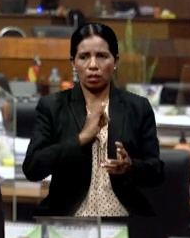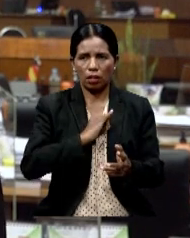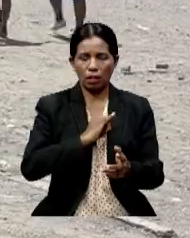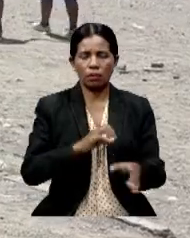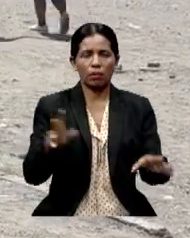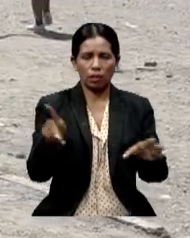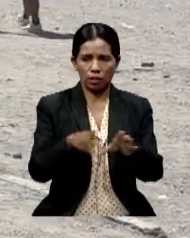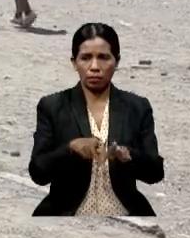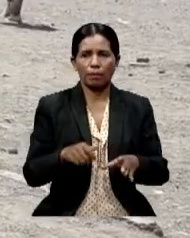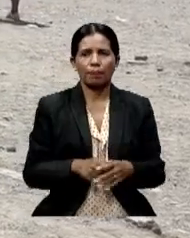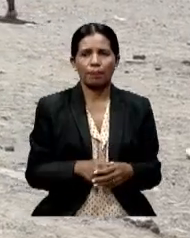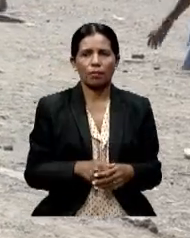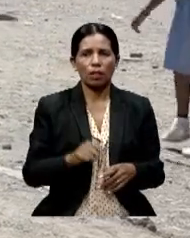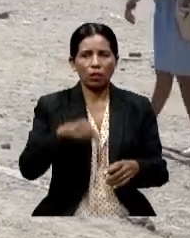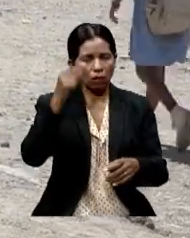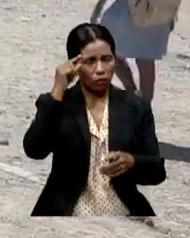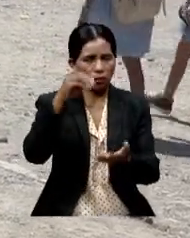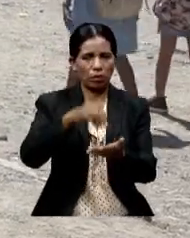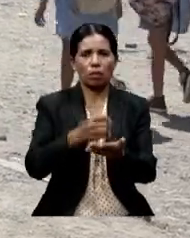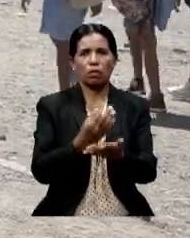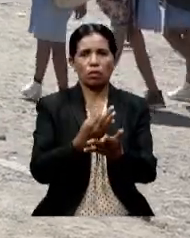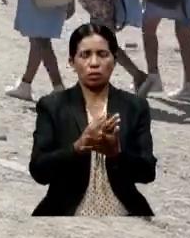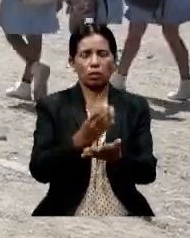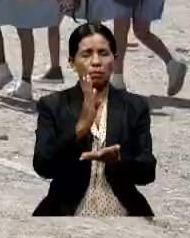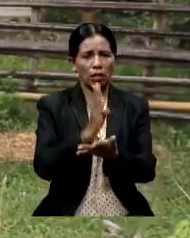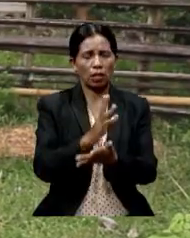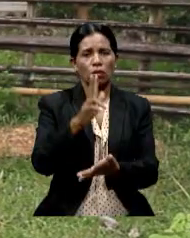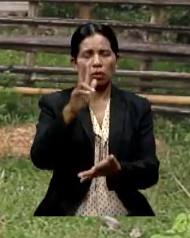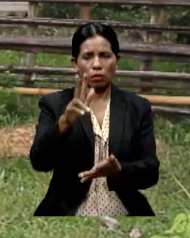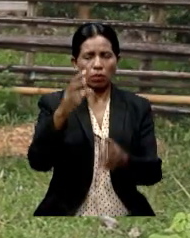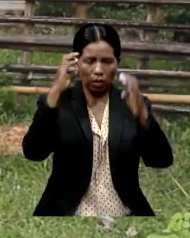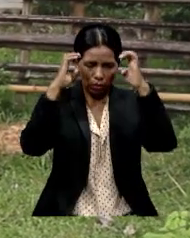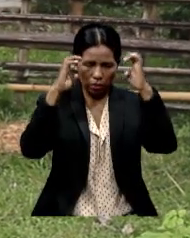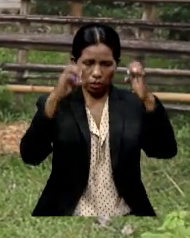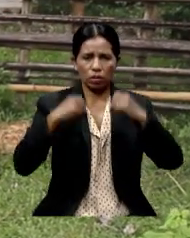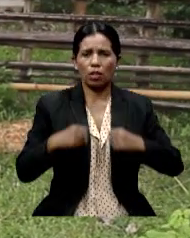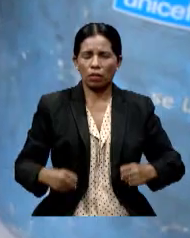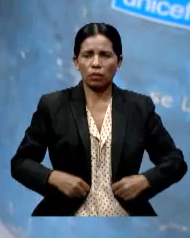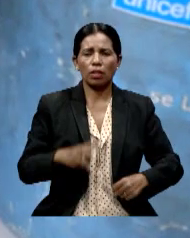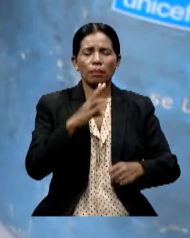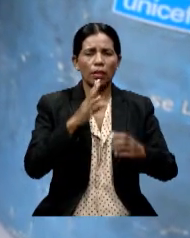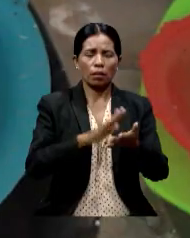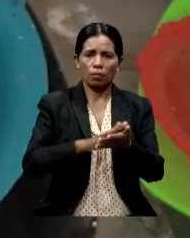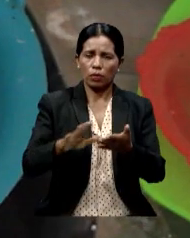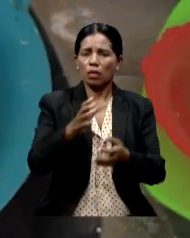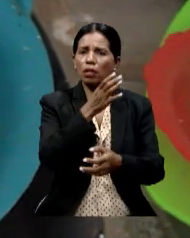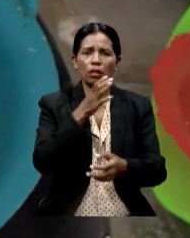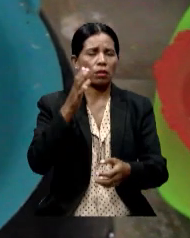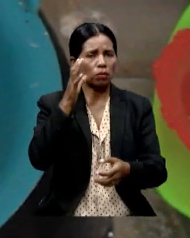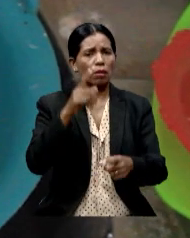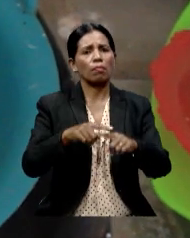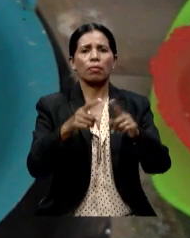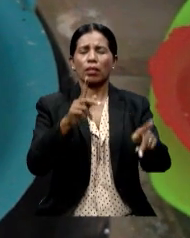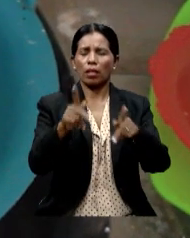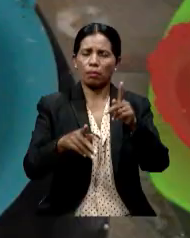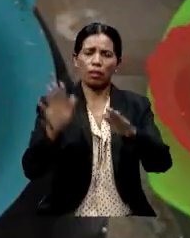antecipa. Tina ne governo ta 8 bilhão tolo resin ba setor educação, saúde, bemos no agricultura, mas be povo e